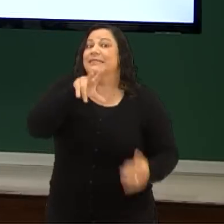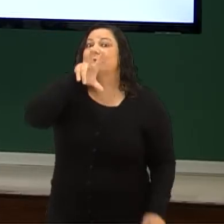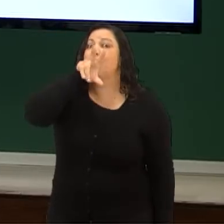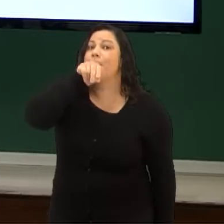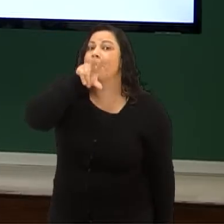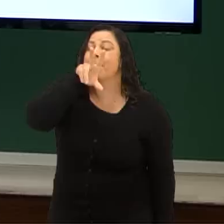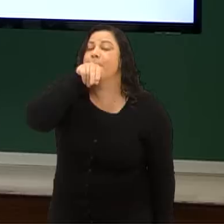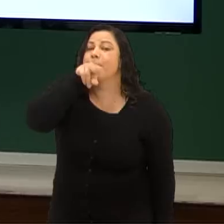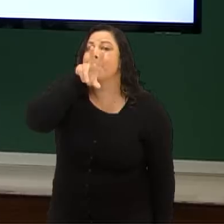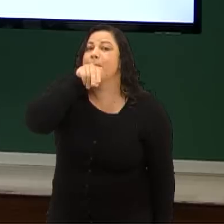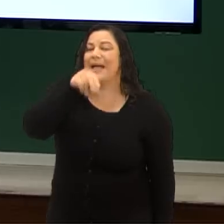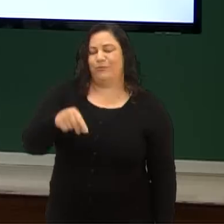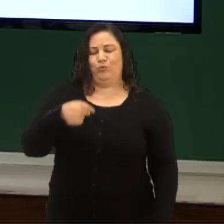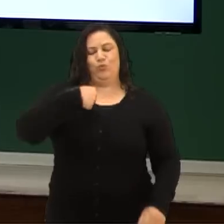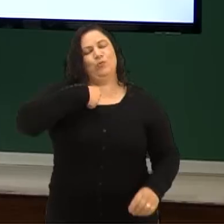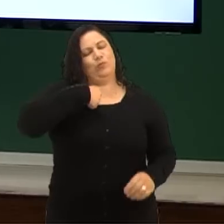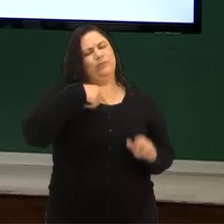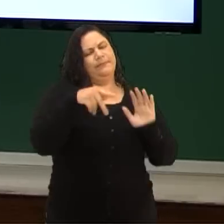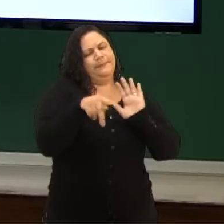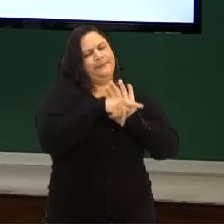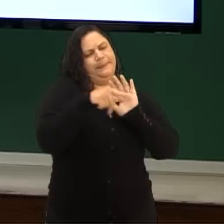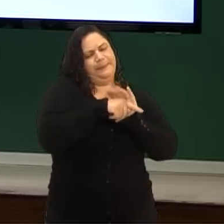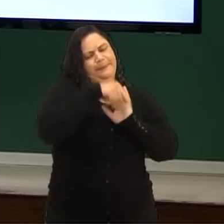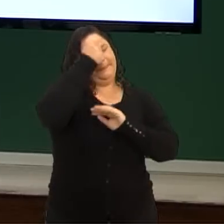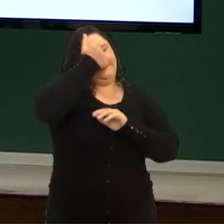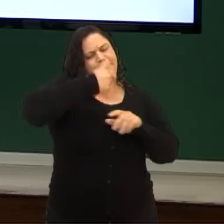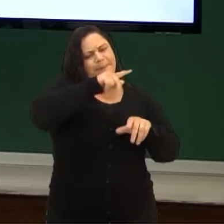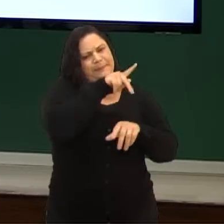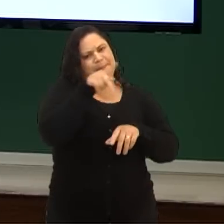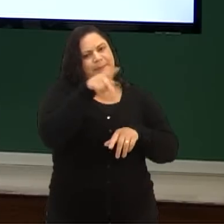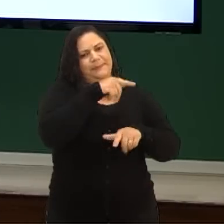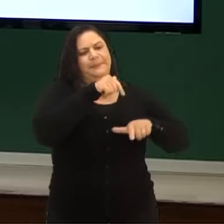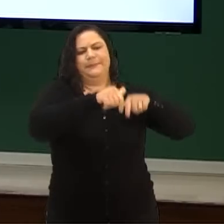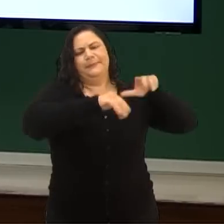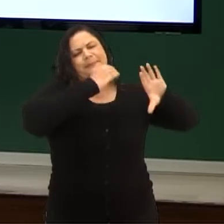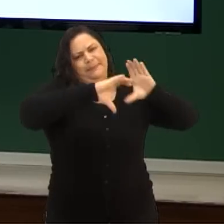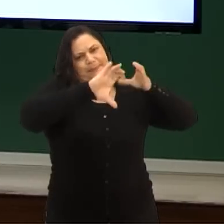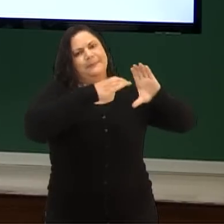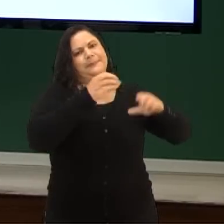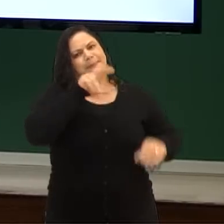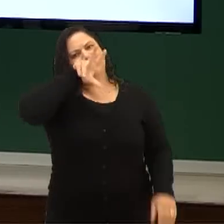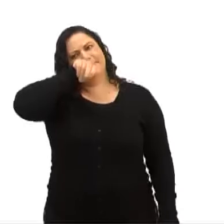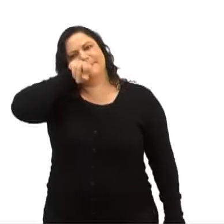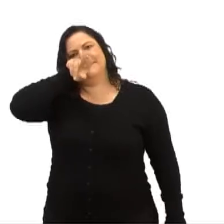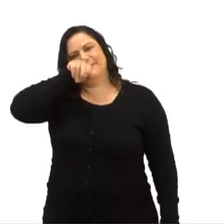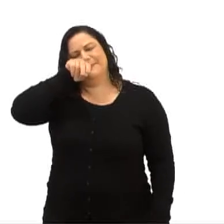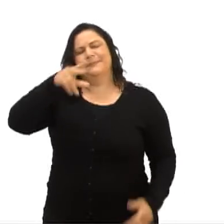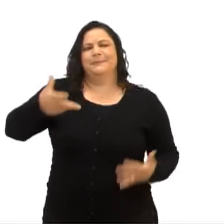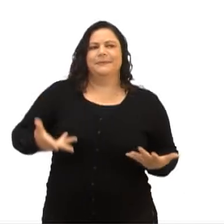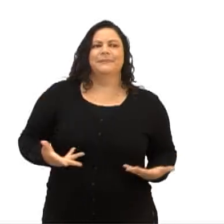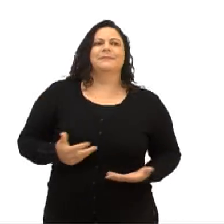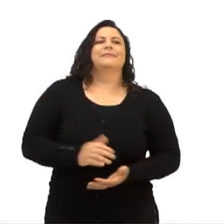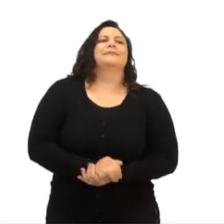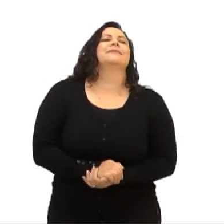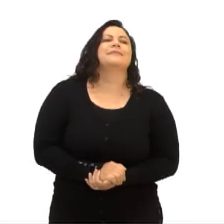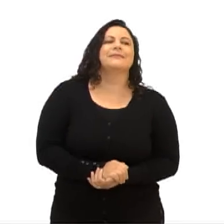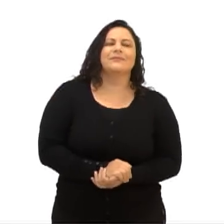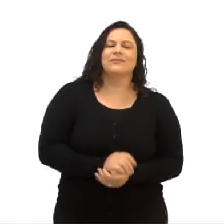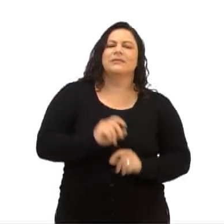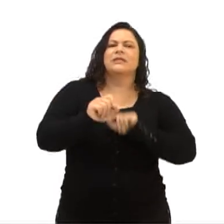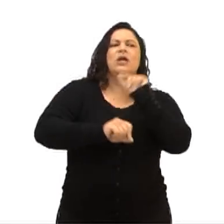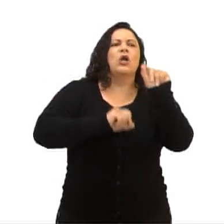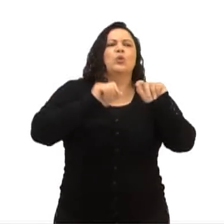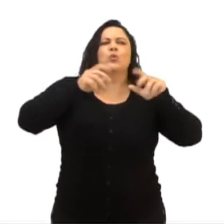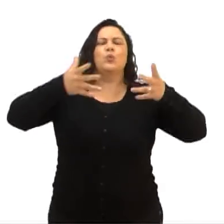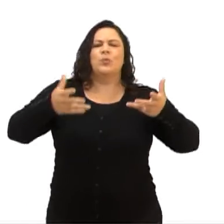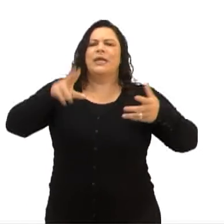patinho, mas eu canto bem, tá bom? Matriz identidade. Matriz unidade. Sinônimos, tá? Isso é